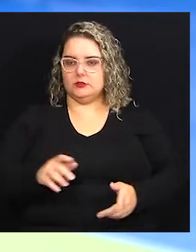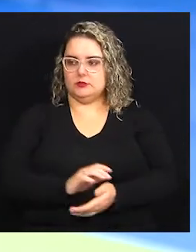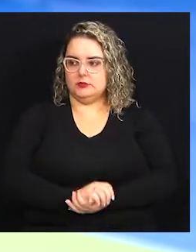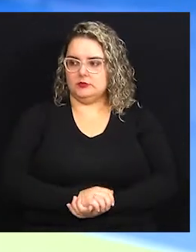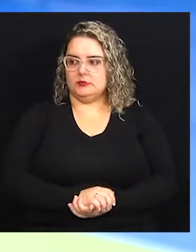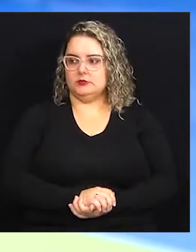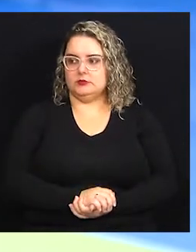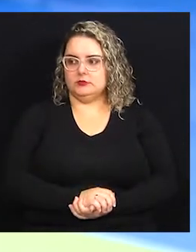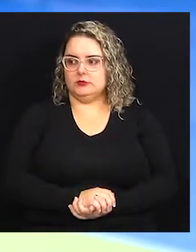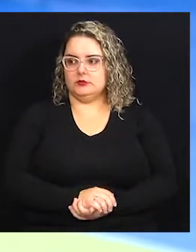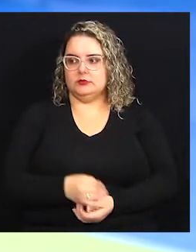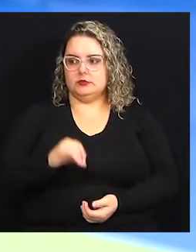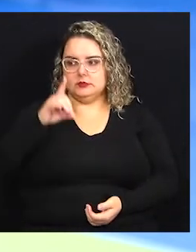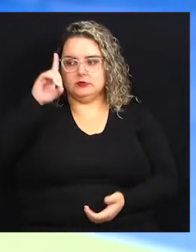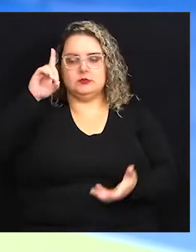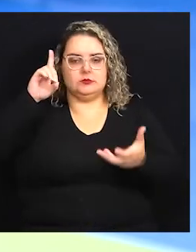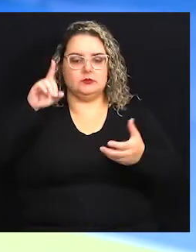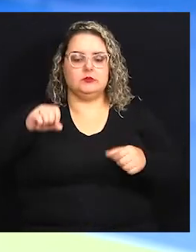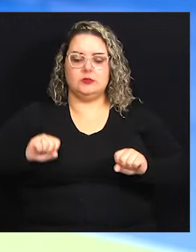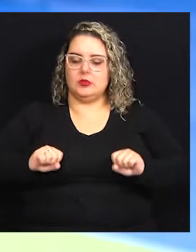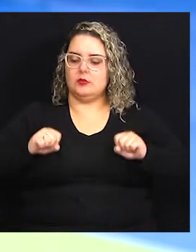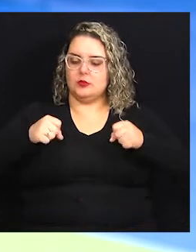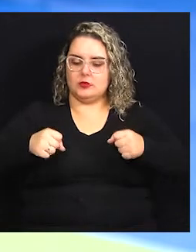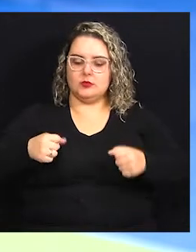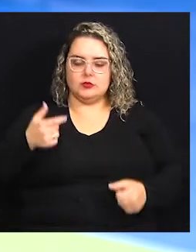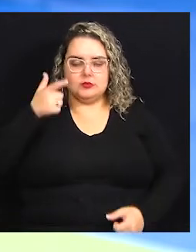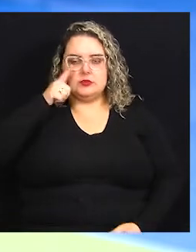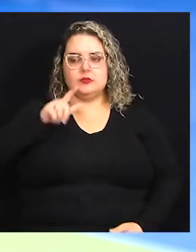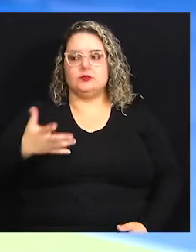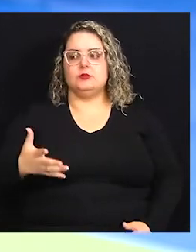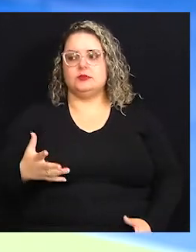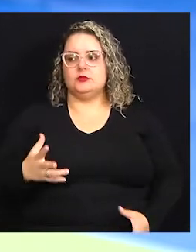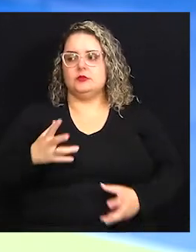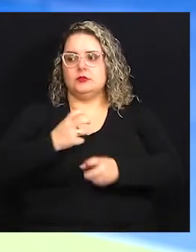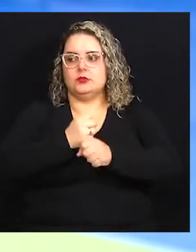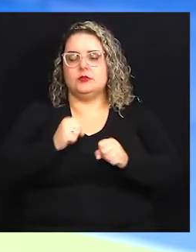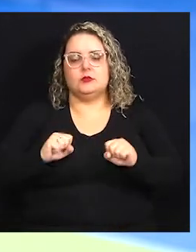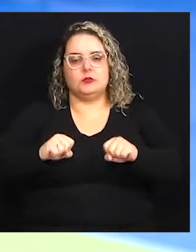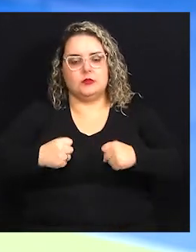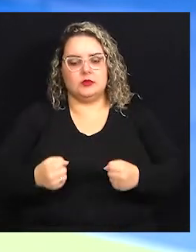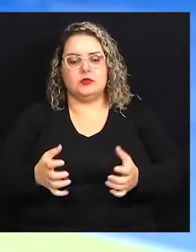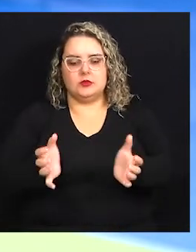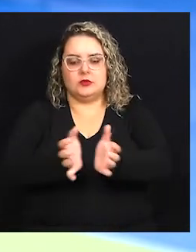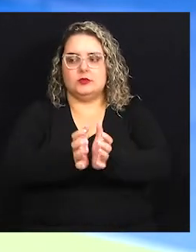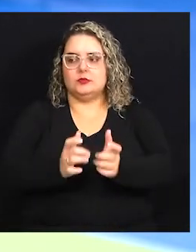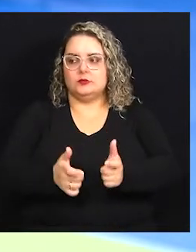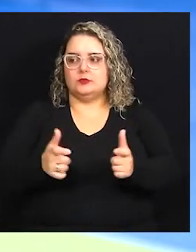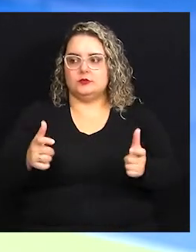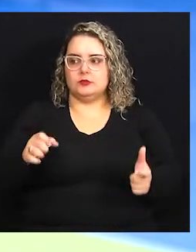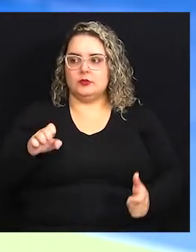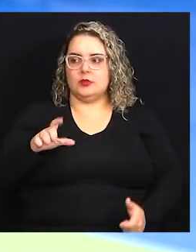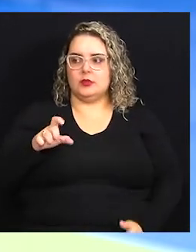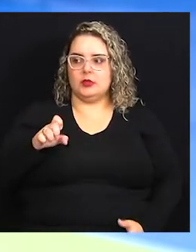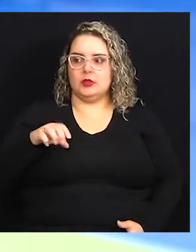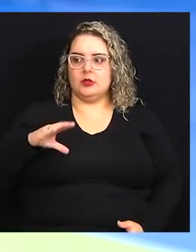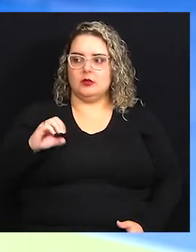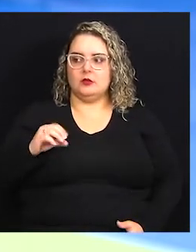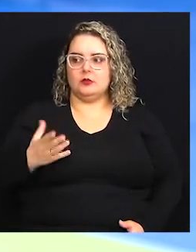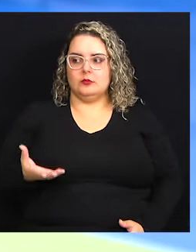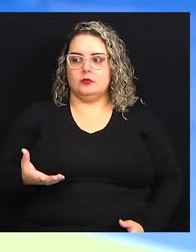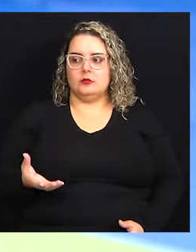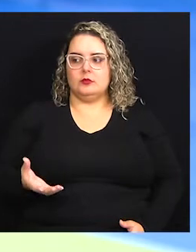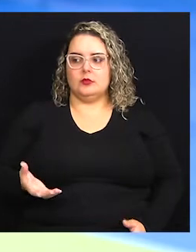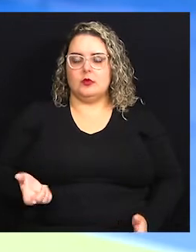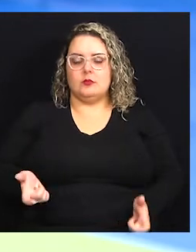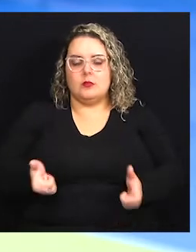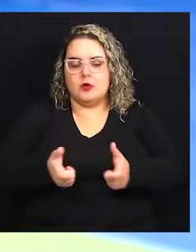grande. Então, se Deus quiser, a gente está lutando aí para reforçar a equipe, né? Aumentar o elenco da equipe, porque se você fica